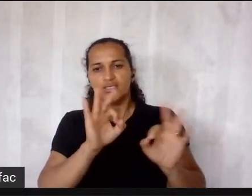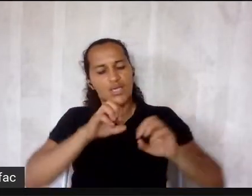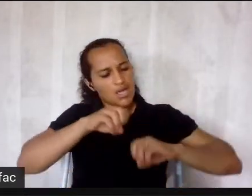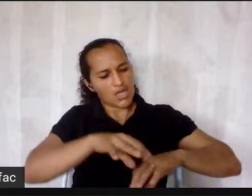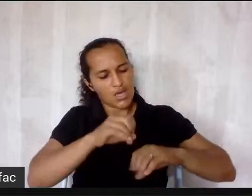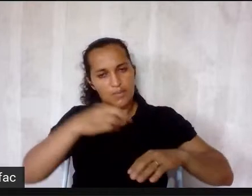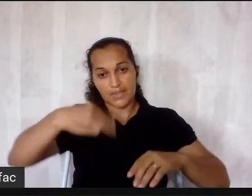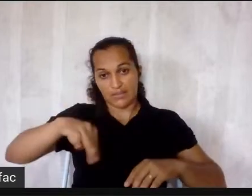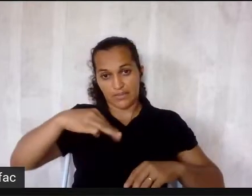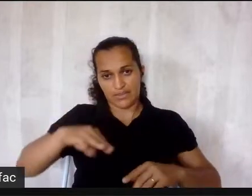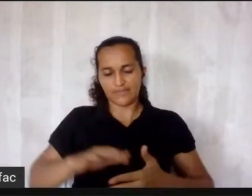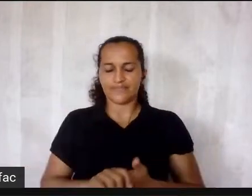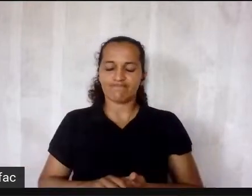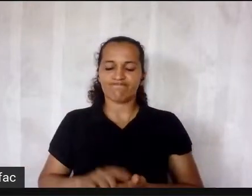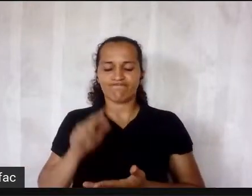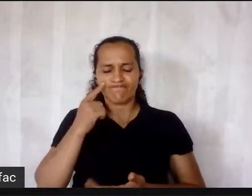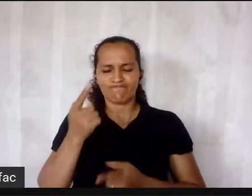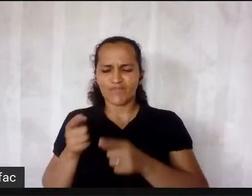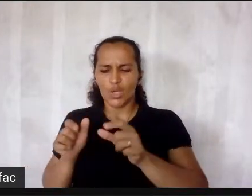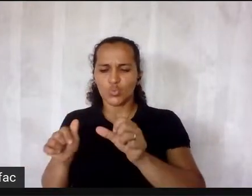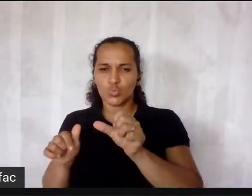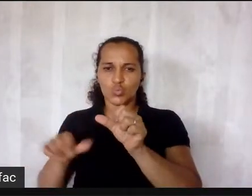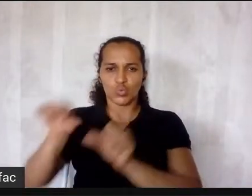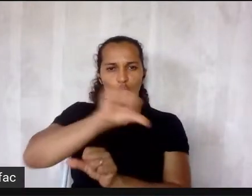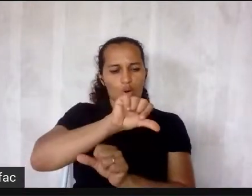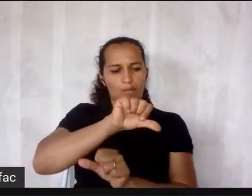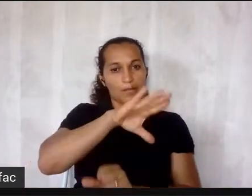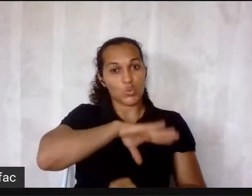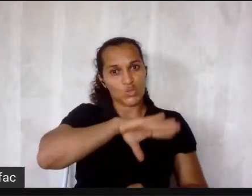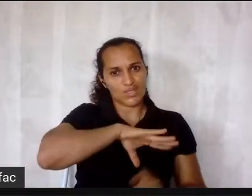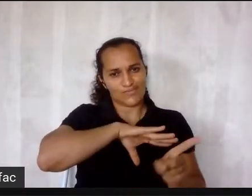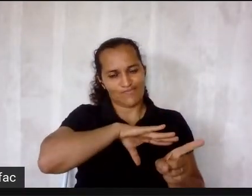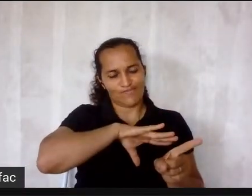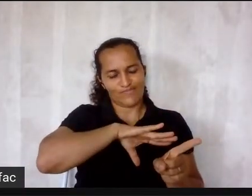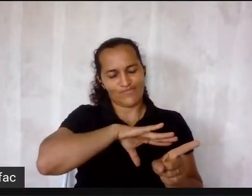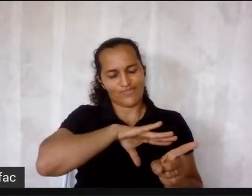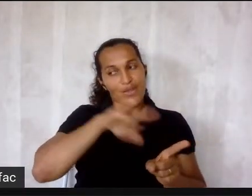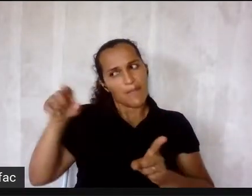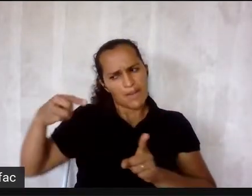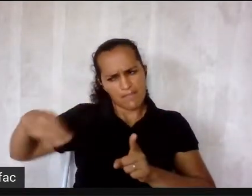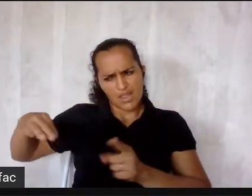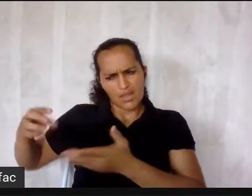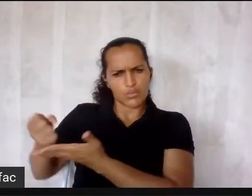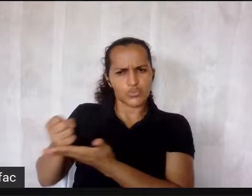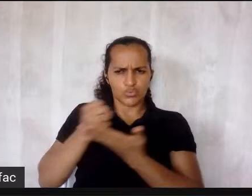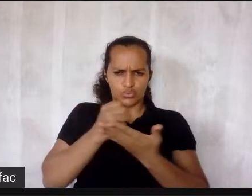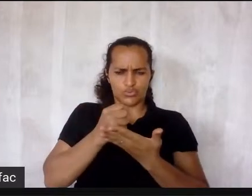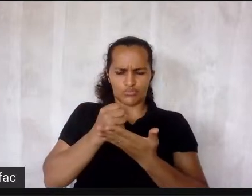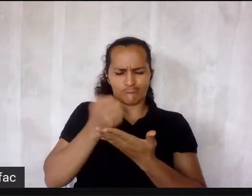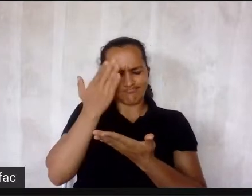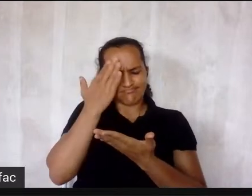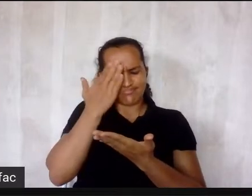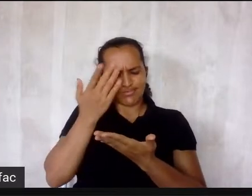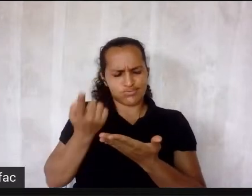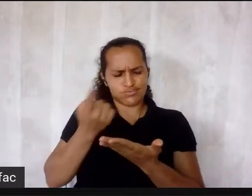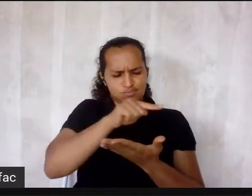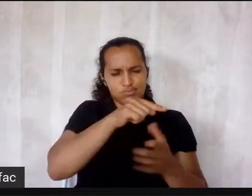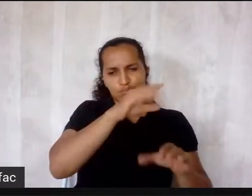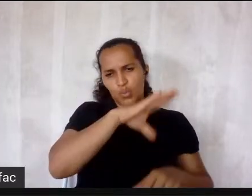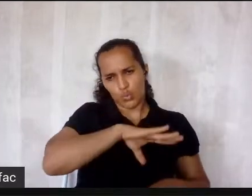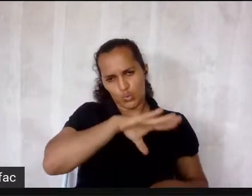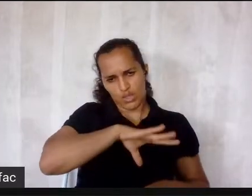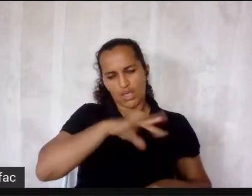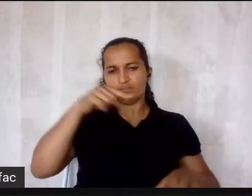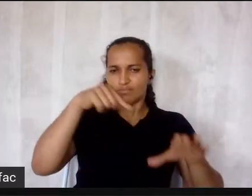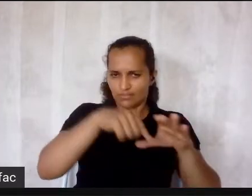E aí, mudei para português. Só que eu acho que português, a matemática me ajudou muito a entender e me aprofundar em português,